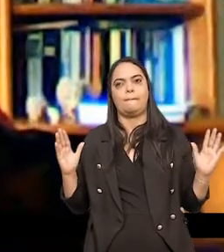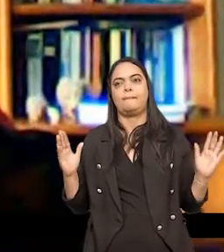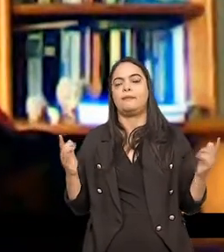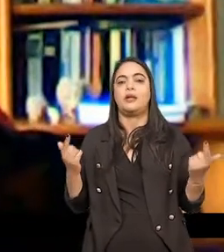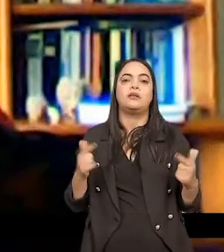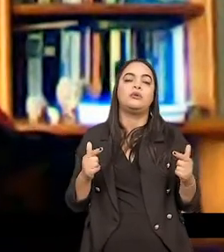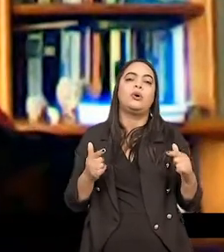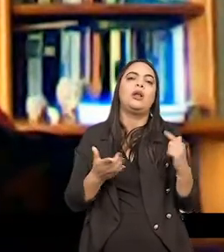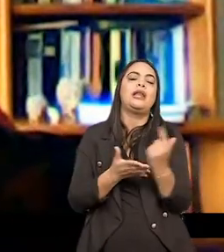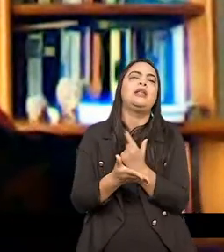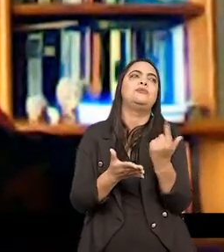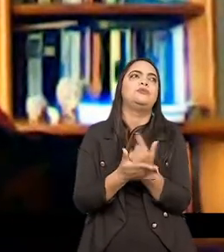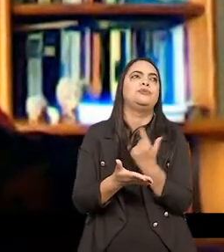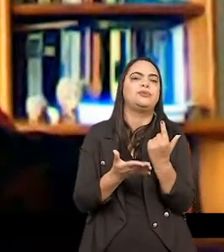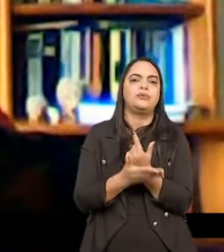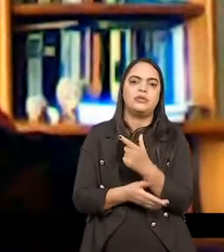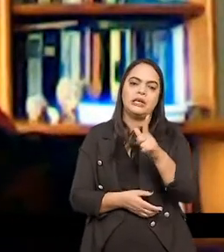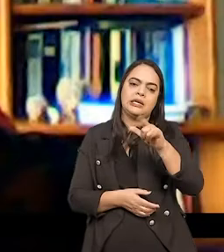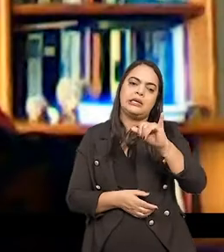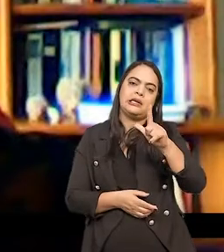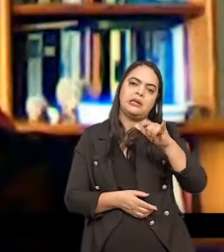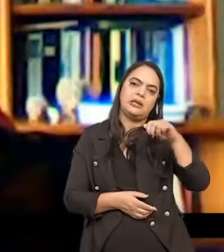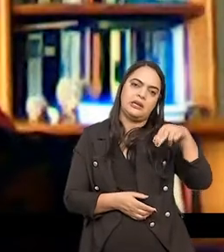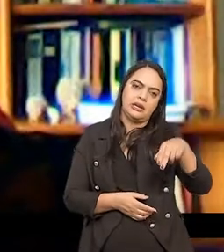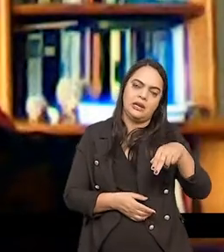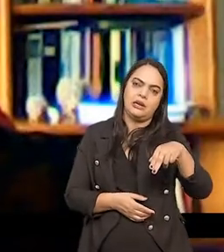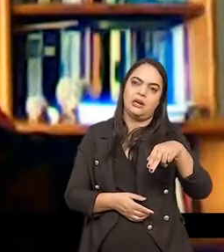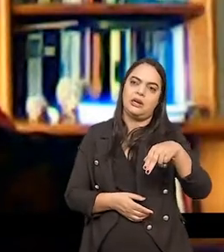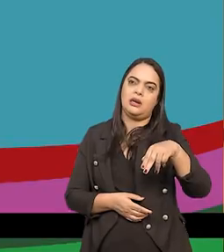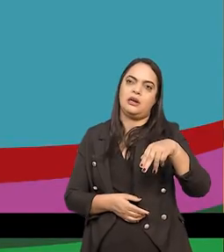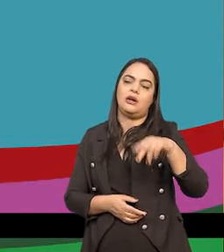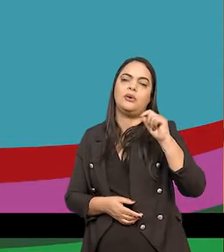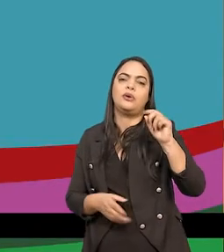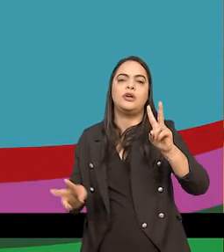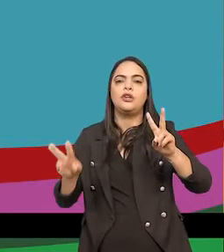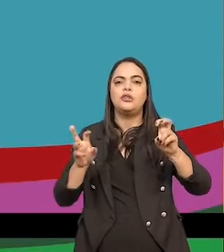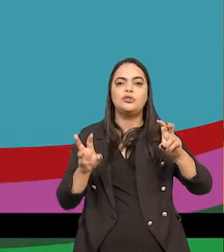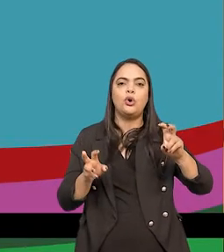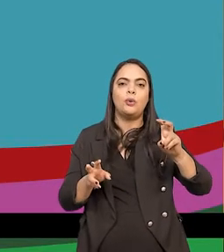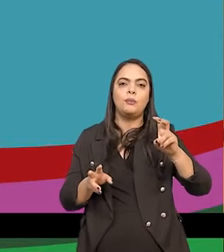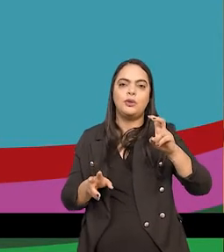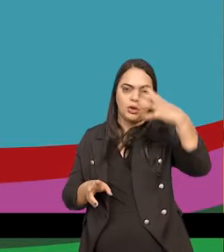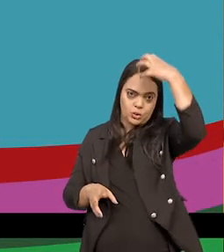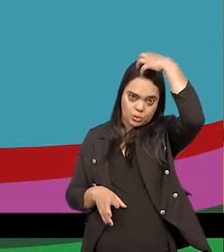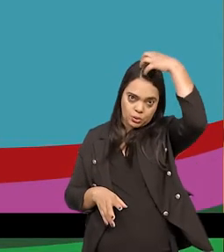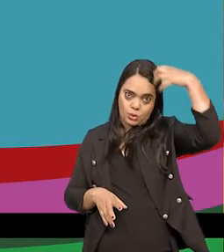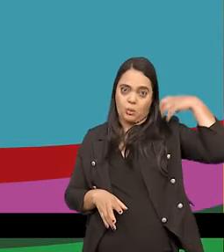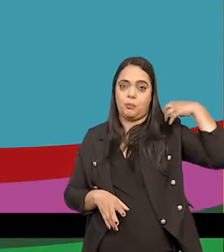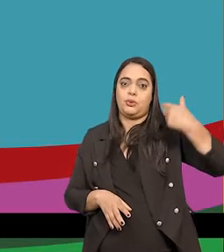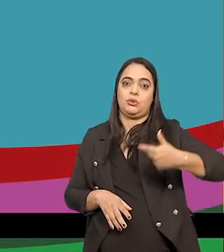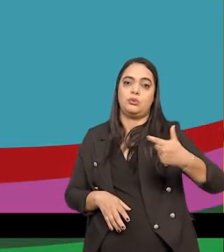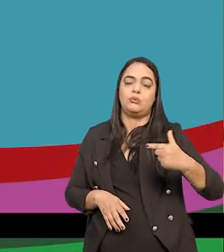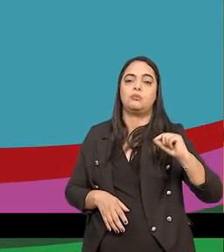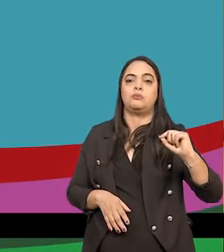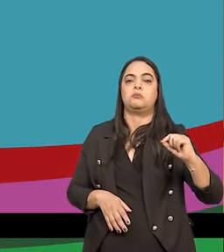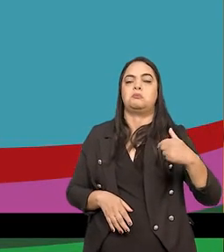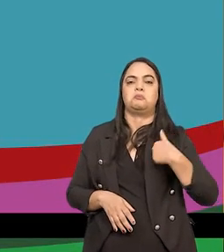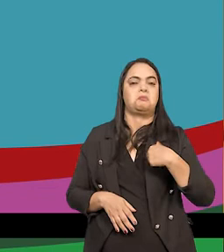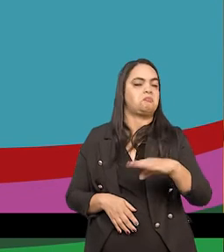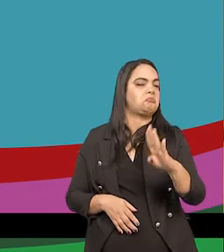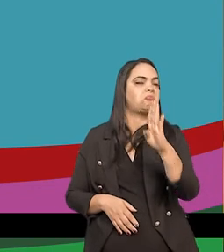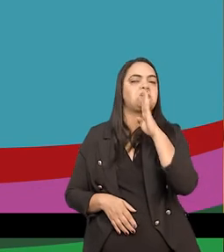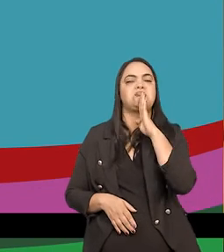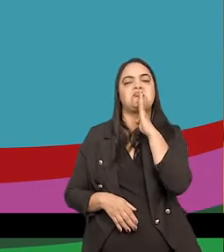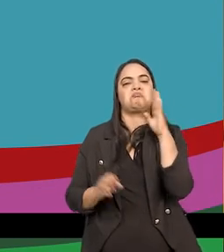livro da Lilian Maurice Schwarz sobre o Dom Pedro II. Eu não conheço um